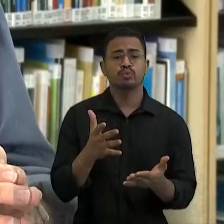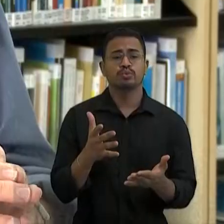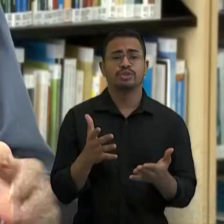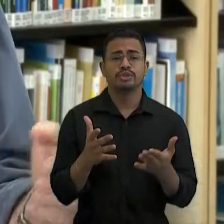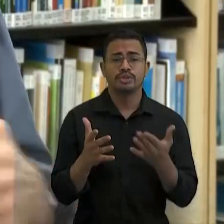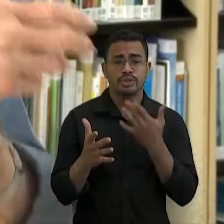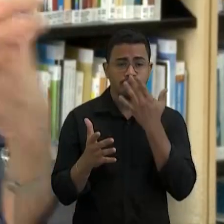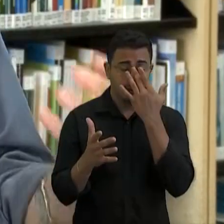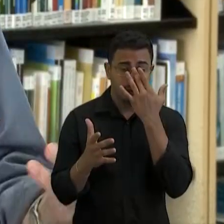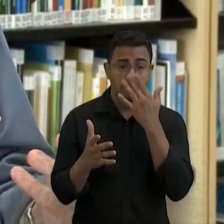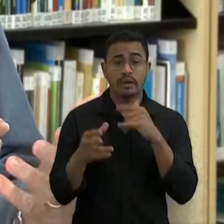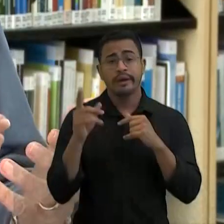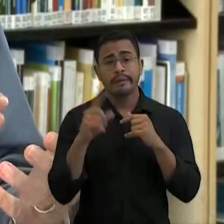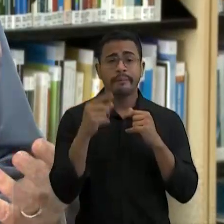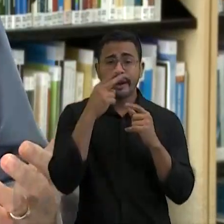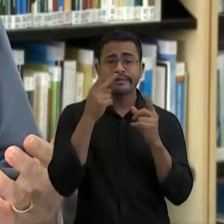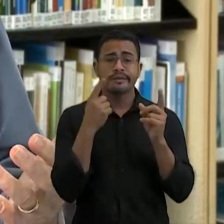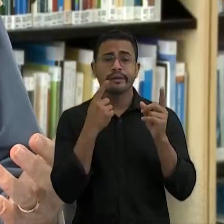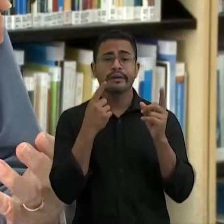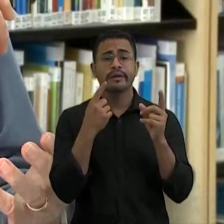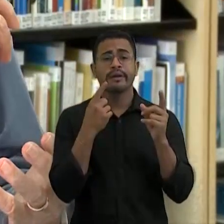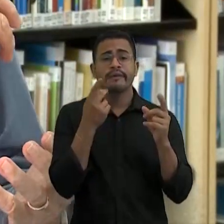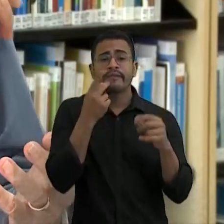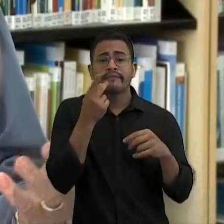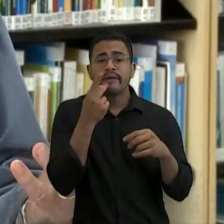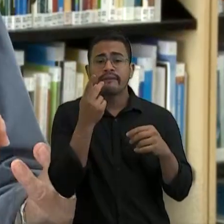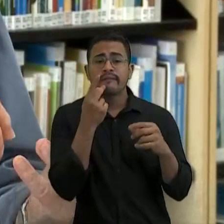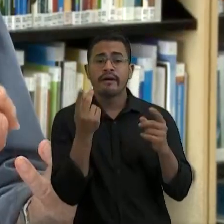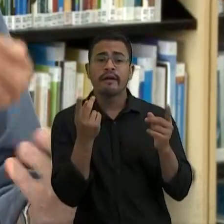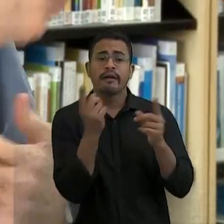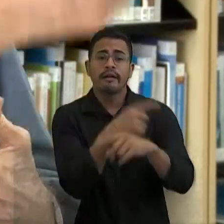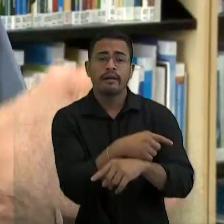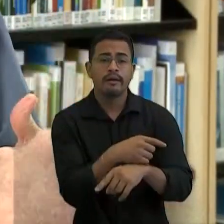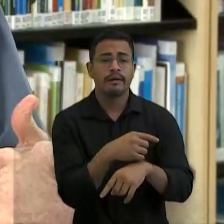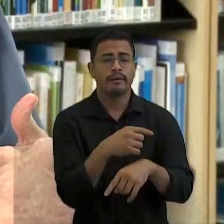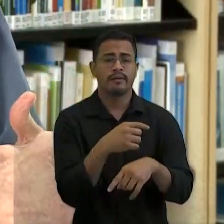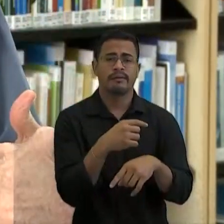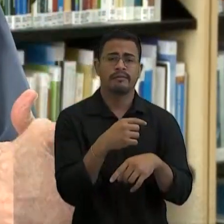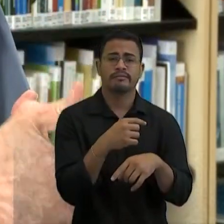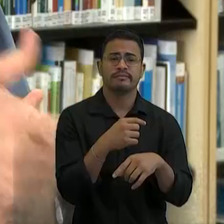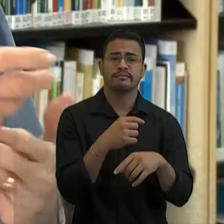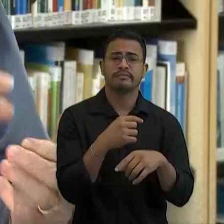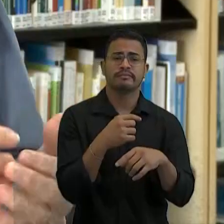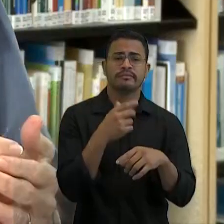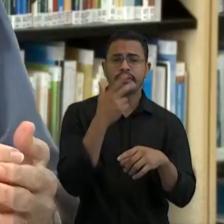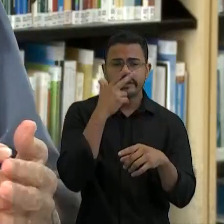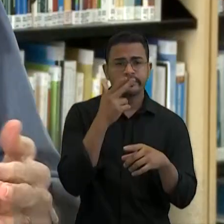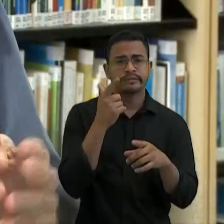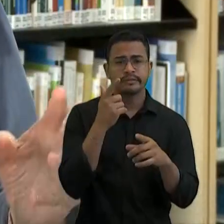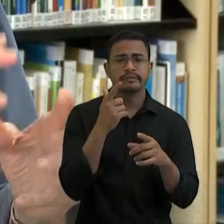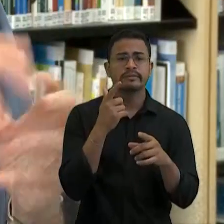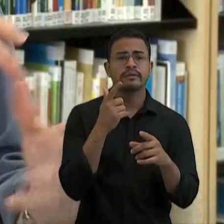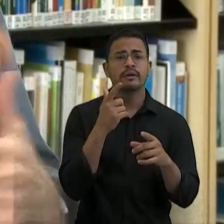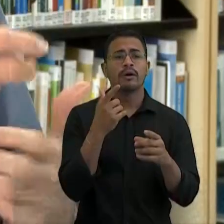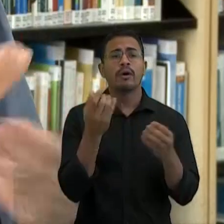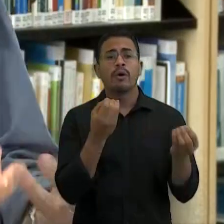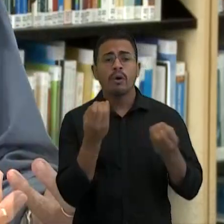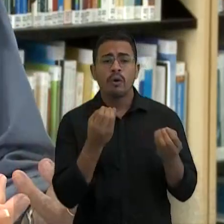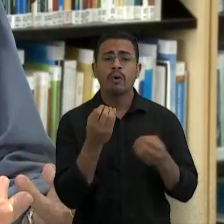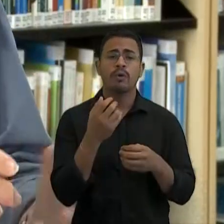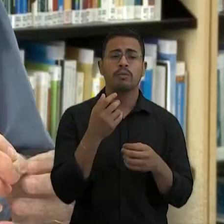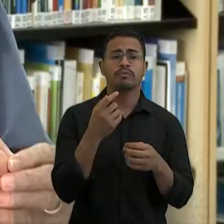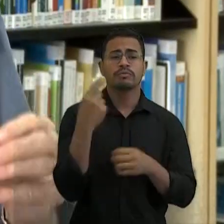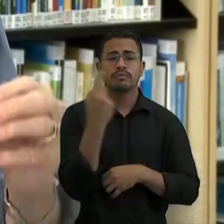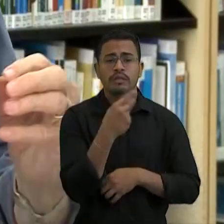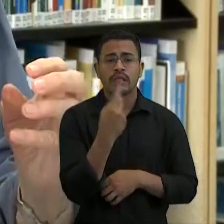de contradição entre um heterônimo e outro. Né? Essa